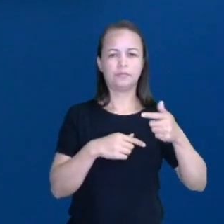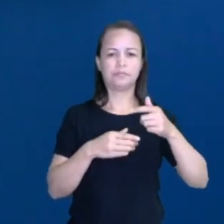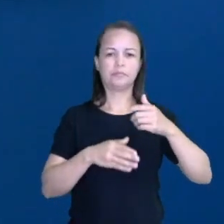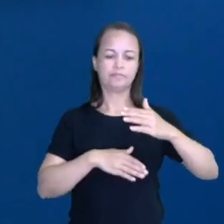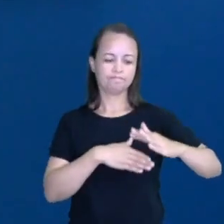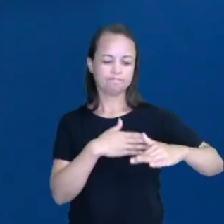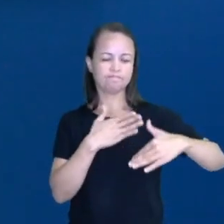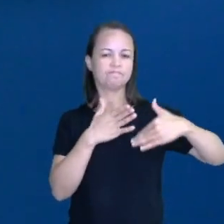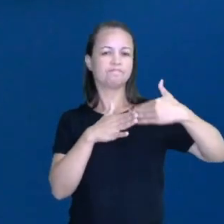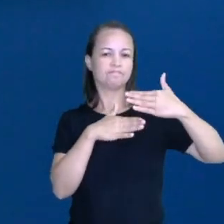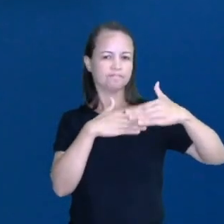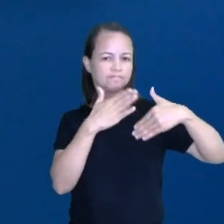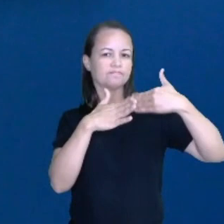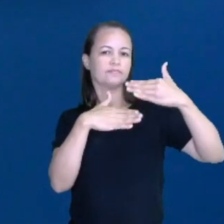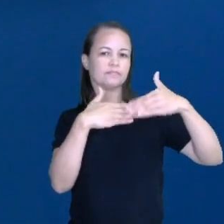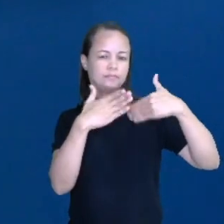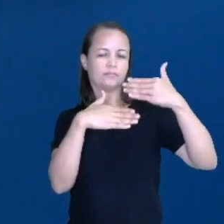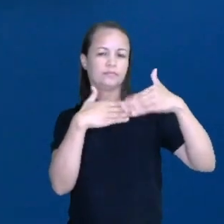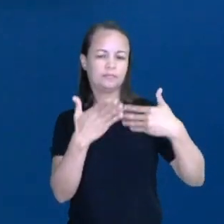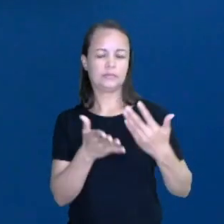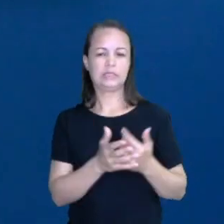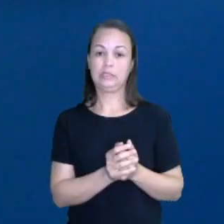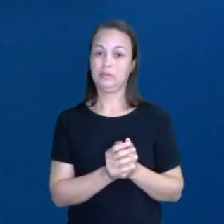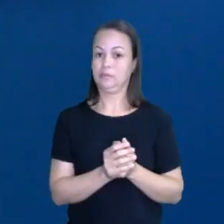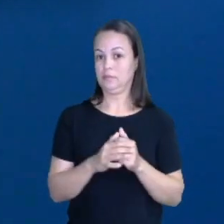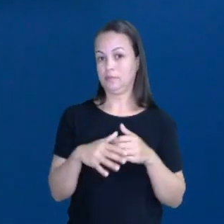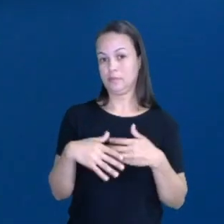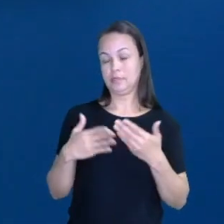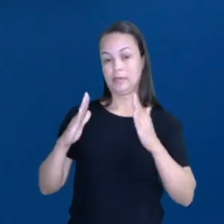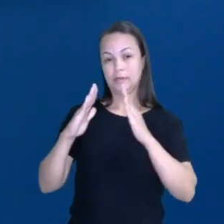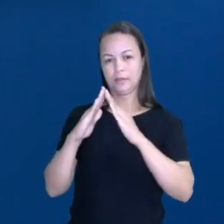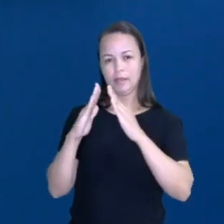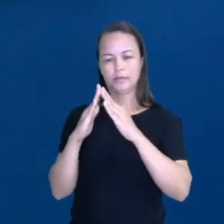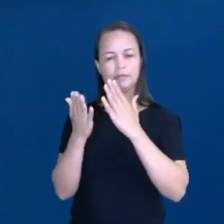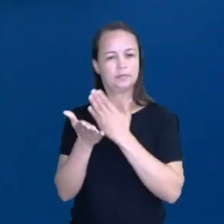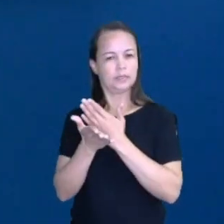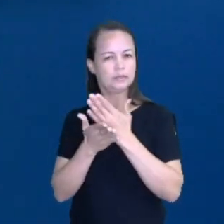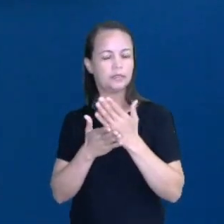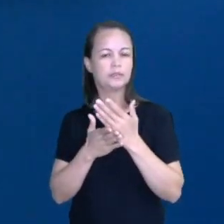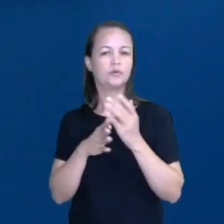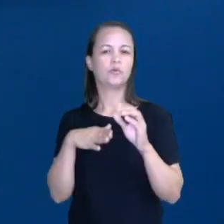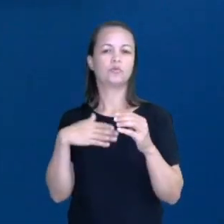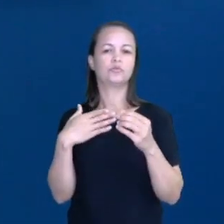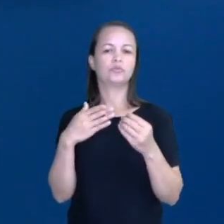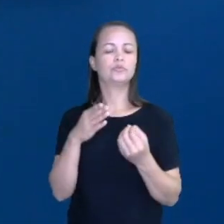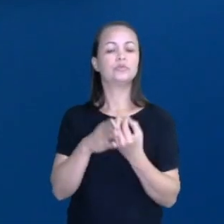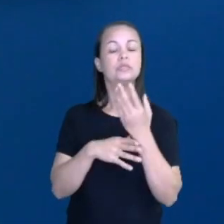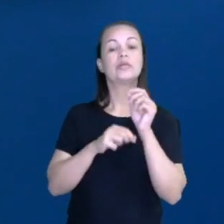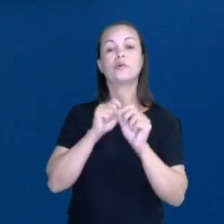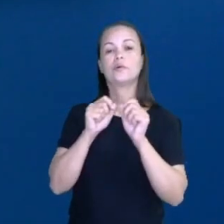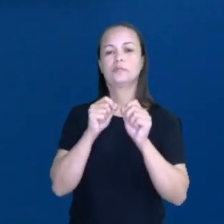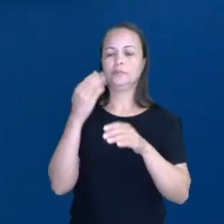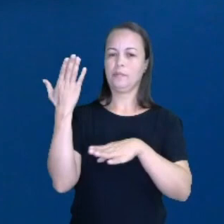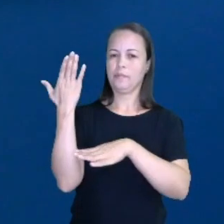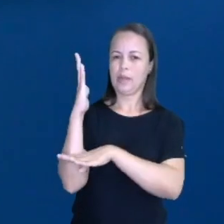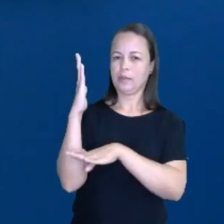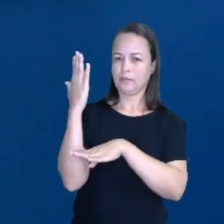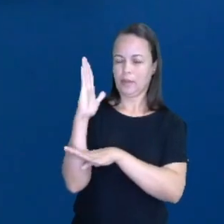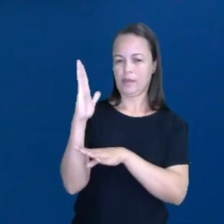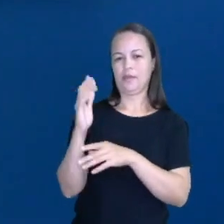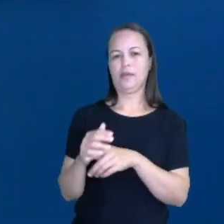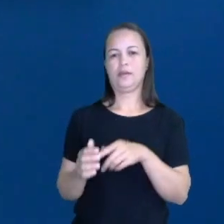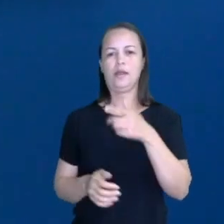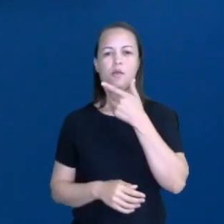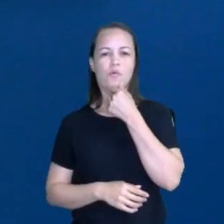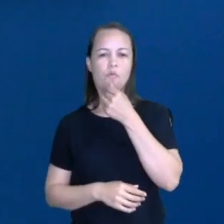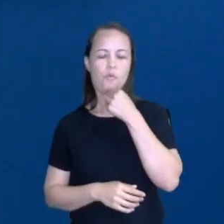evoluindo, e aí as casas começaram a ser construídas com madeiras, né? O homem passou a